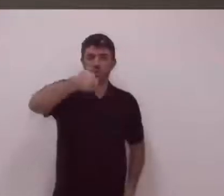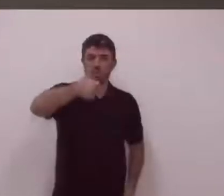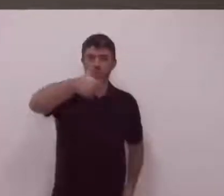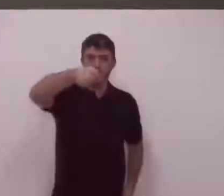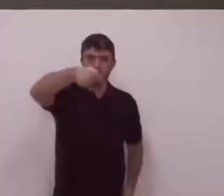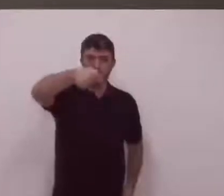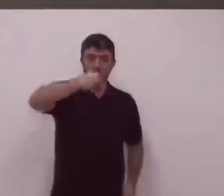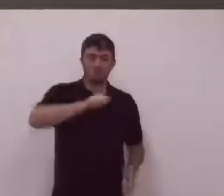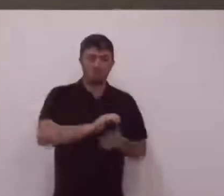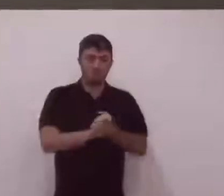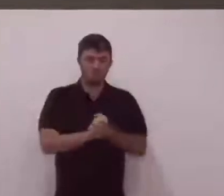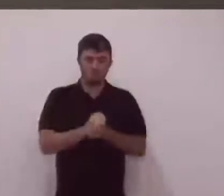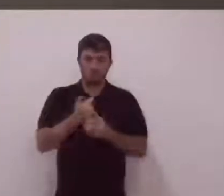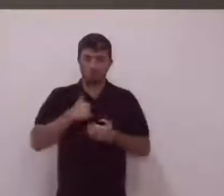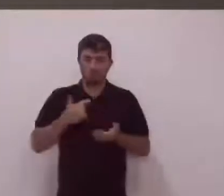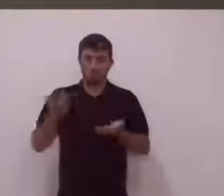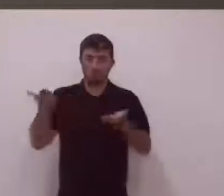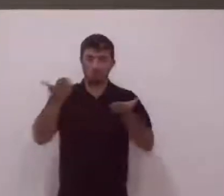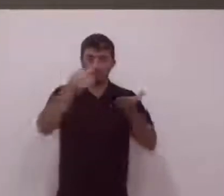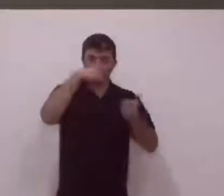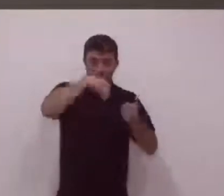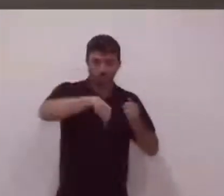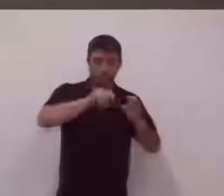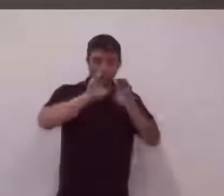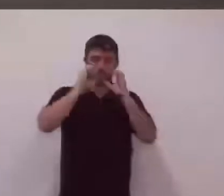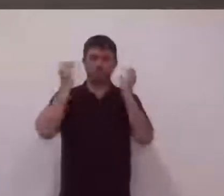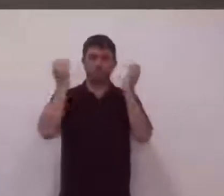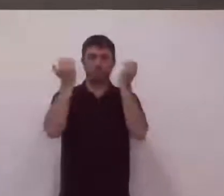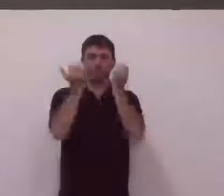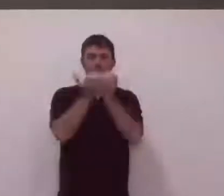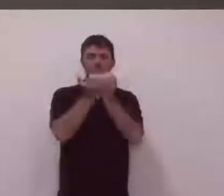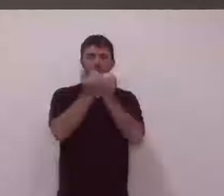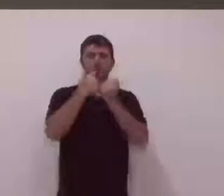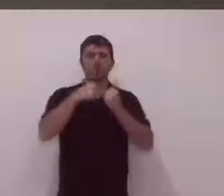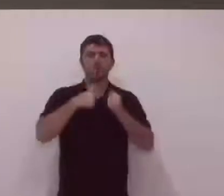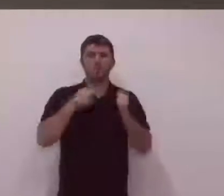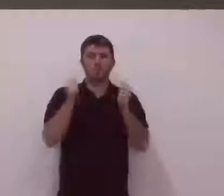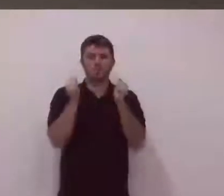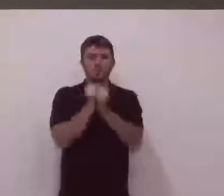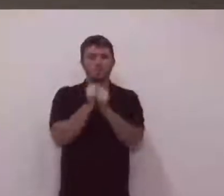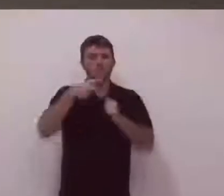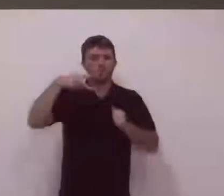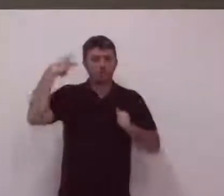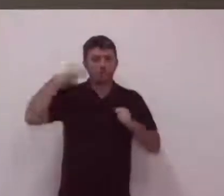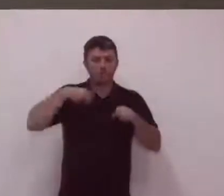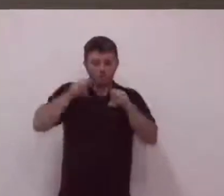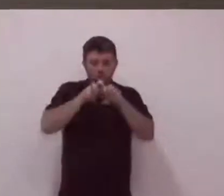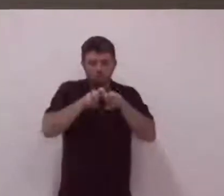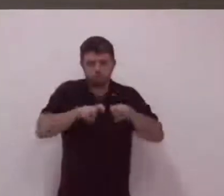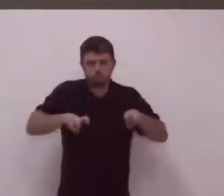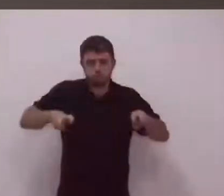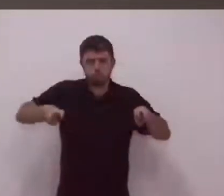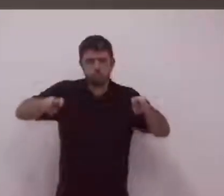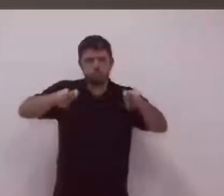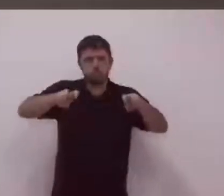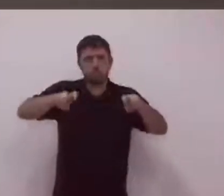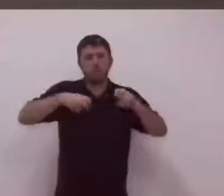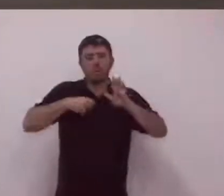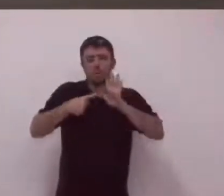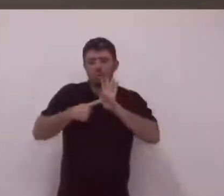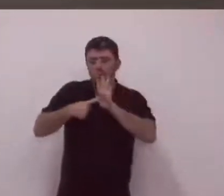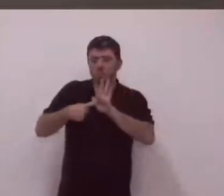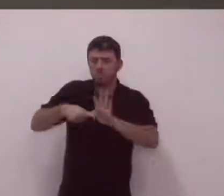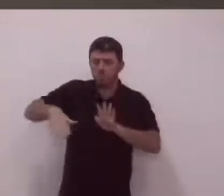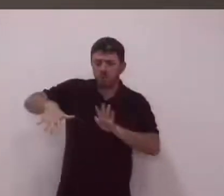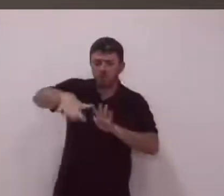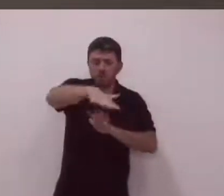esta casa sentei com os vereadores também e mostrei documentos mostrei tudo das irregularidades